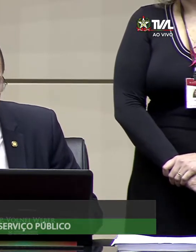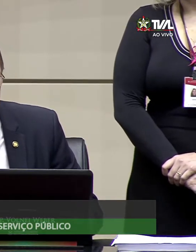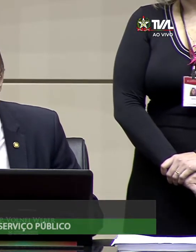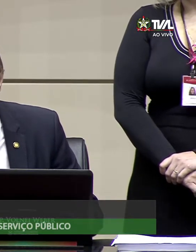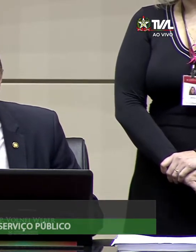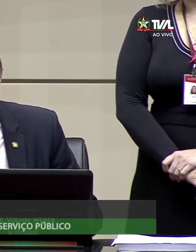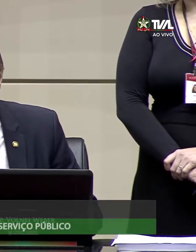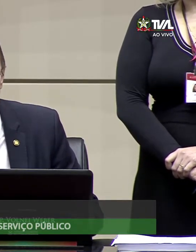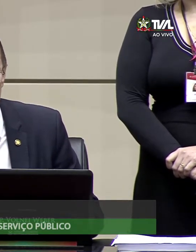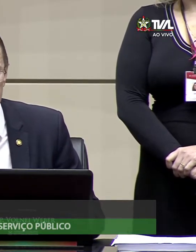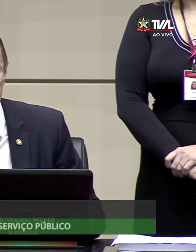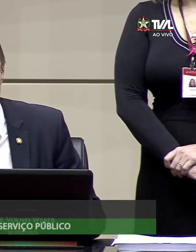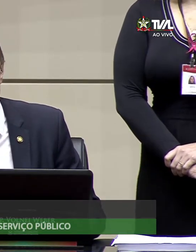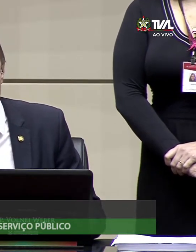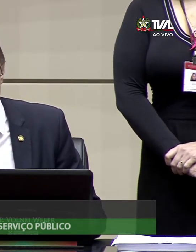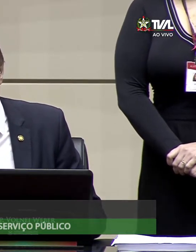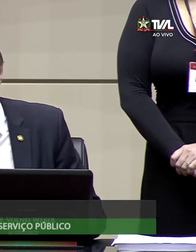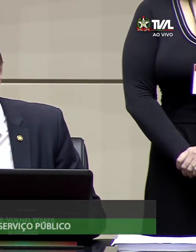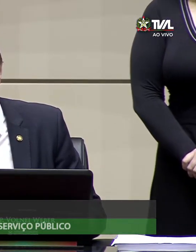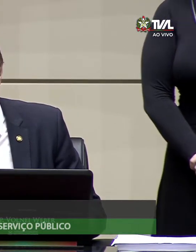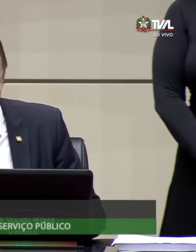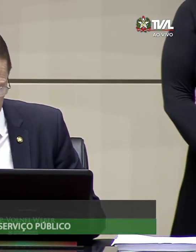da Luz.